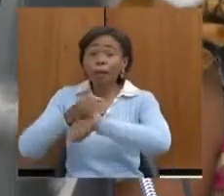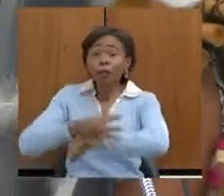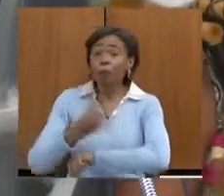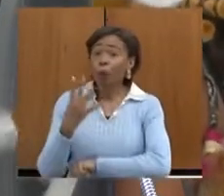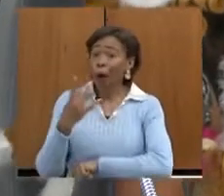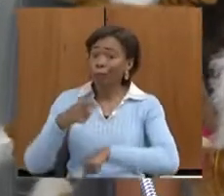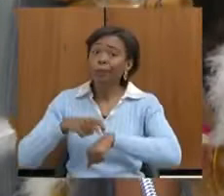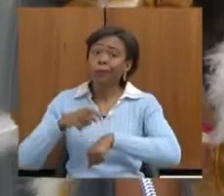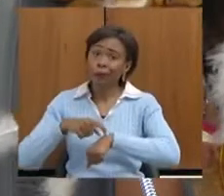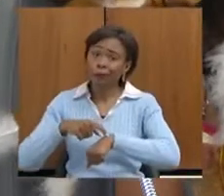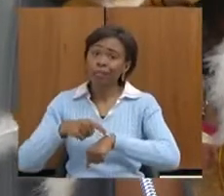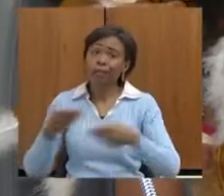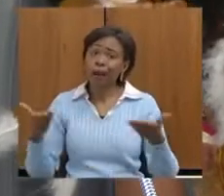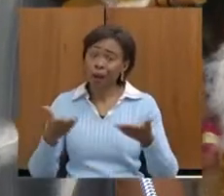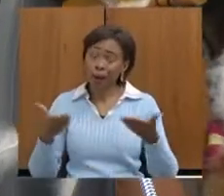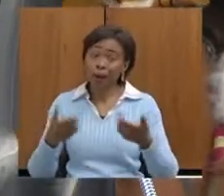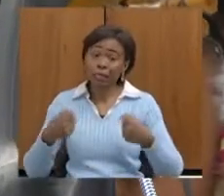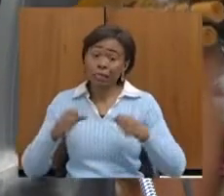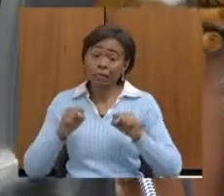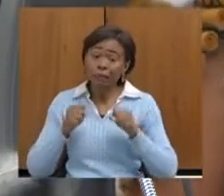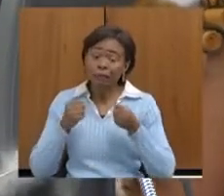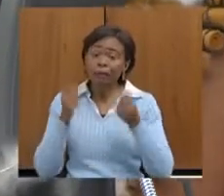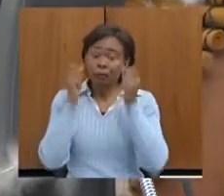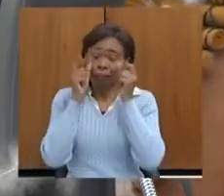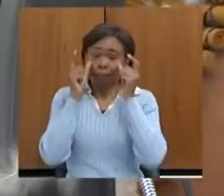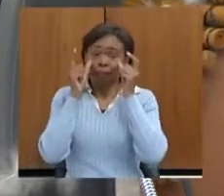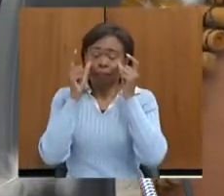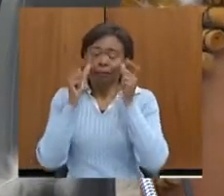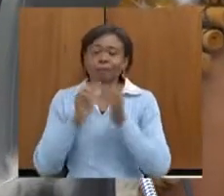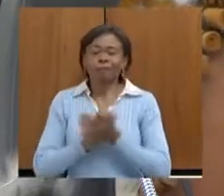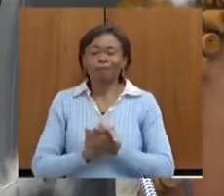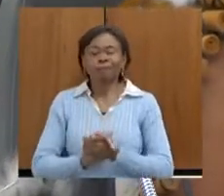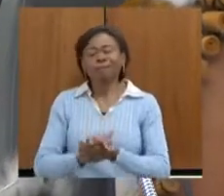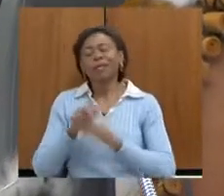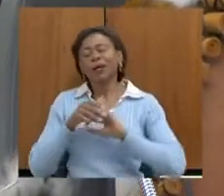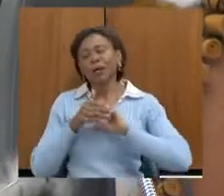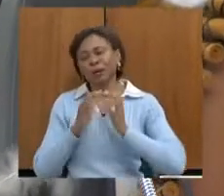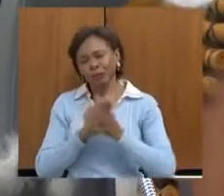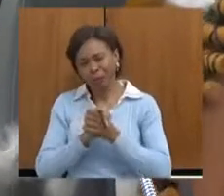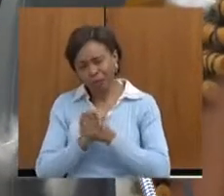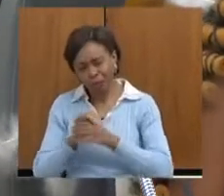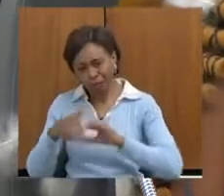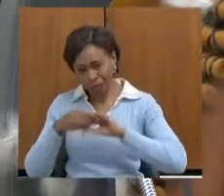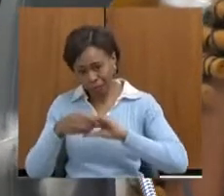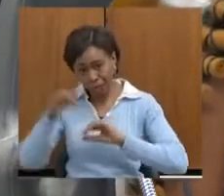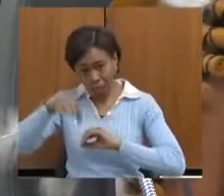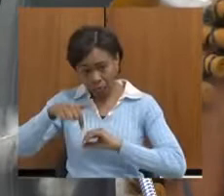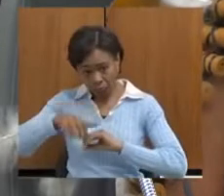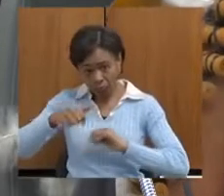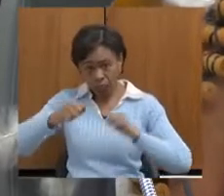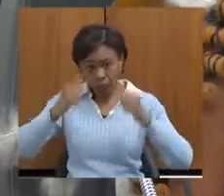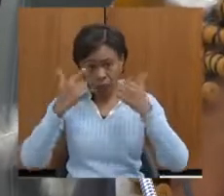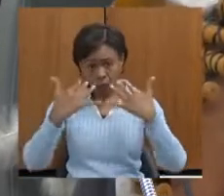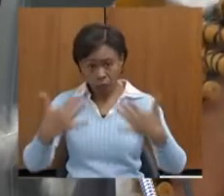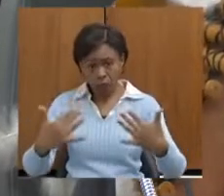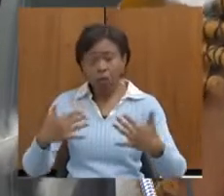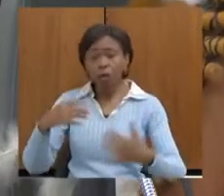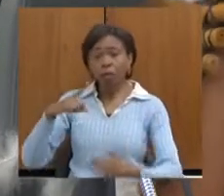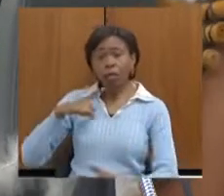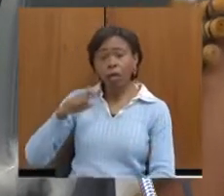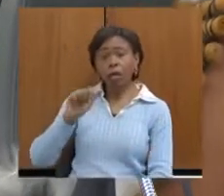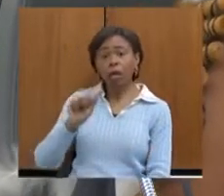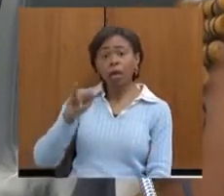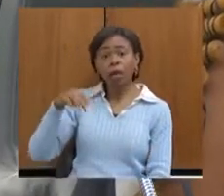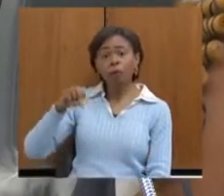então tem um esforço grande tá aqui eu quero fazer uma saudação aqui nesse plenário nós temos atingidos de Aimorés